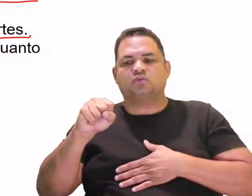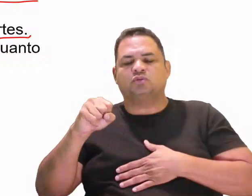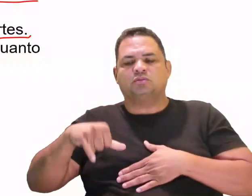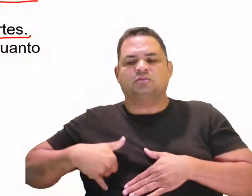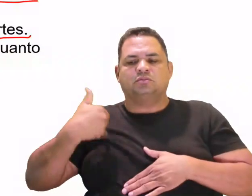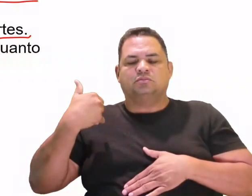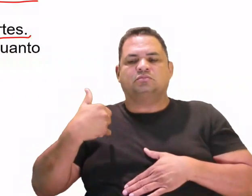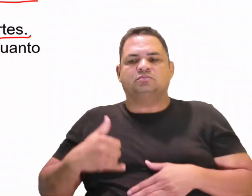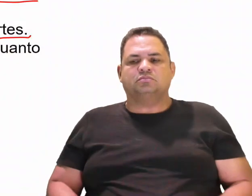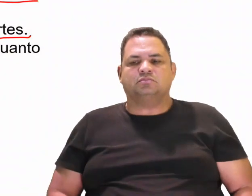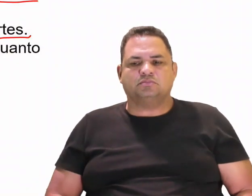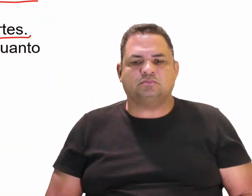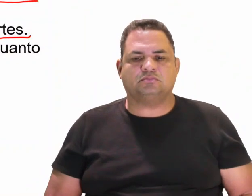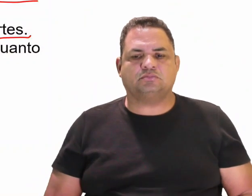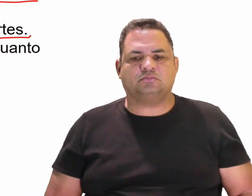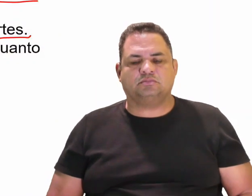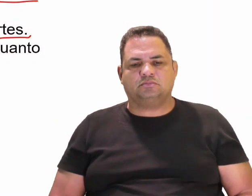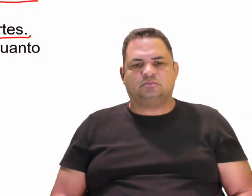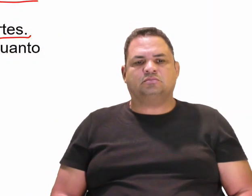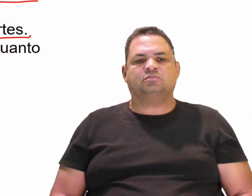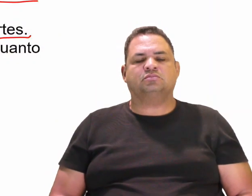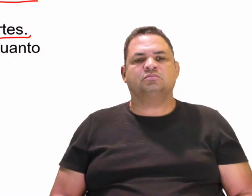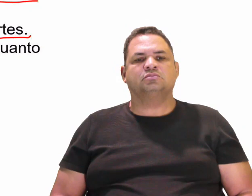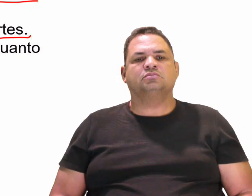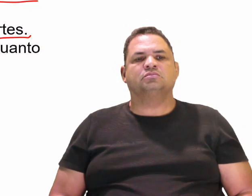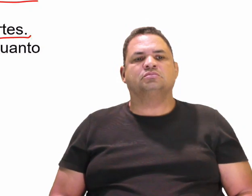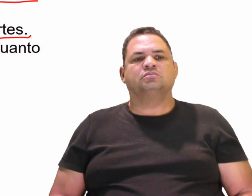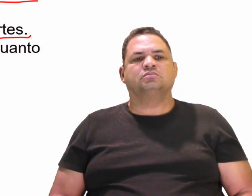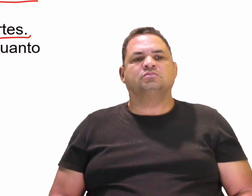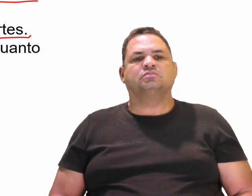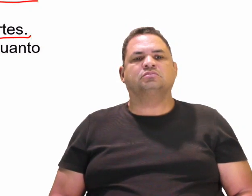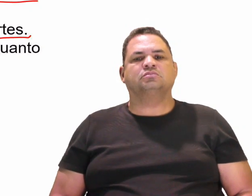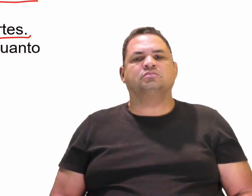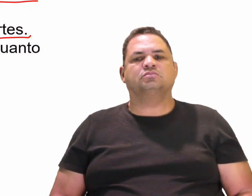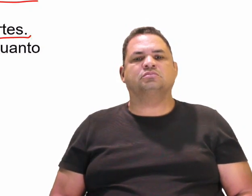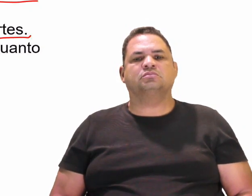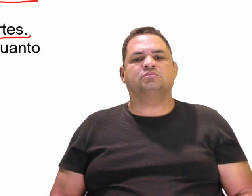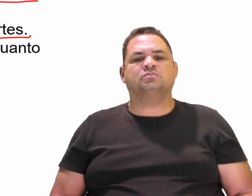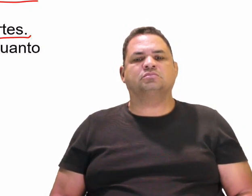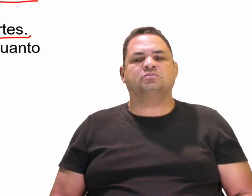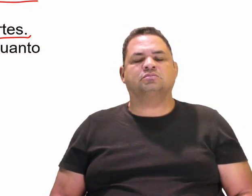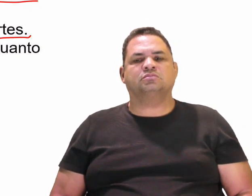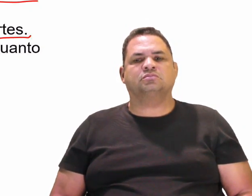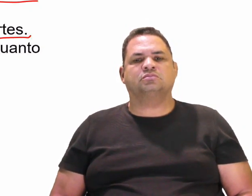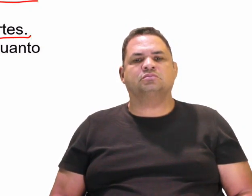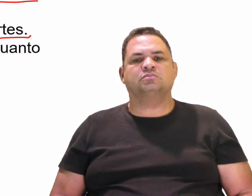anos. Certo? Muito bem. E aqui o restante do